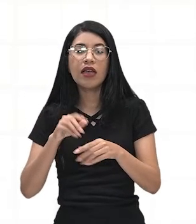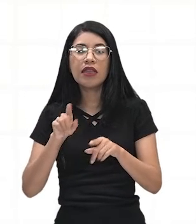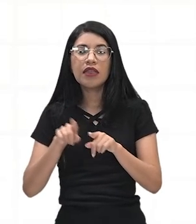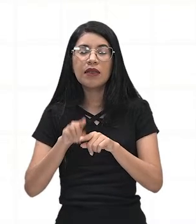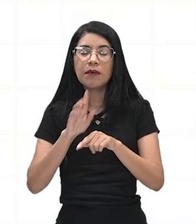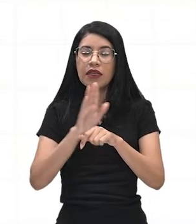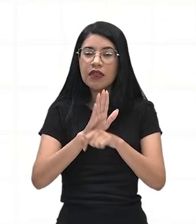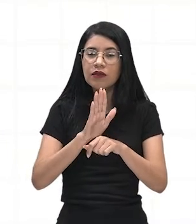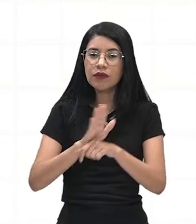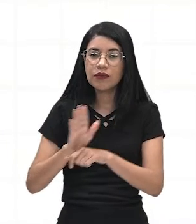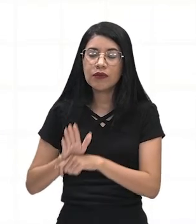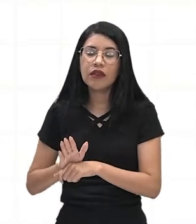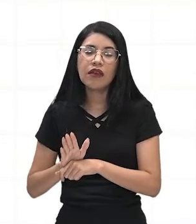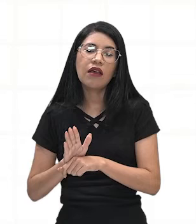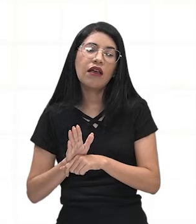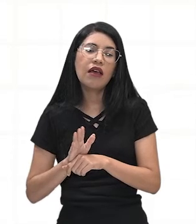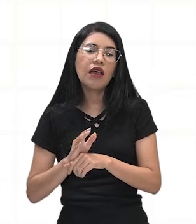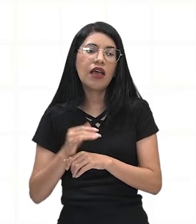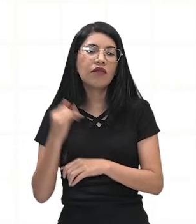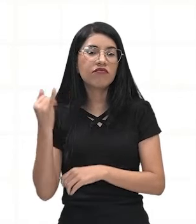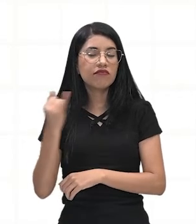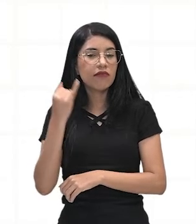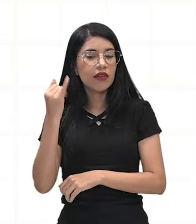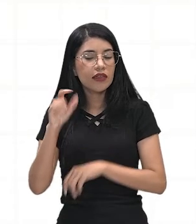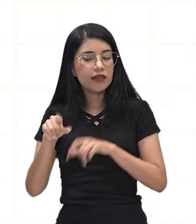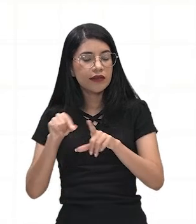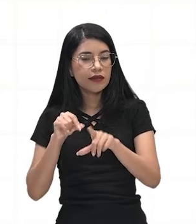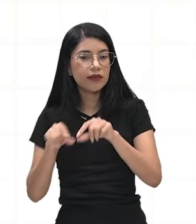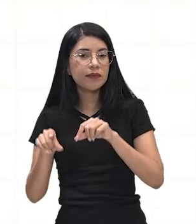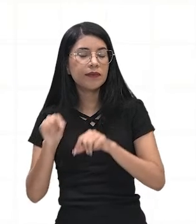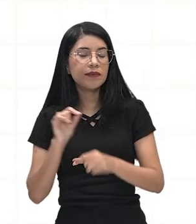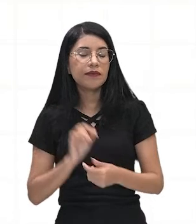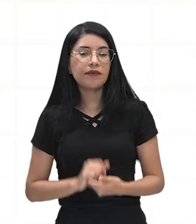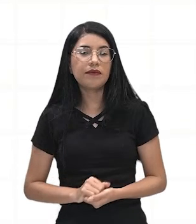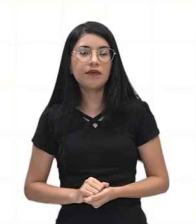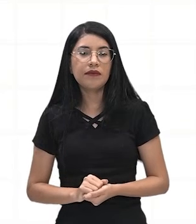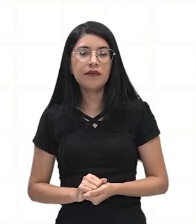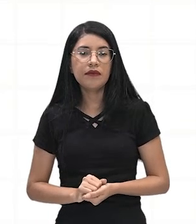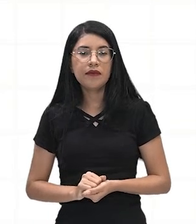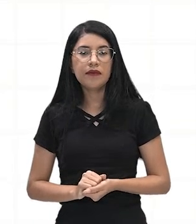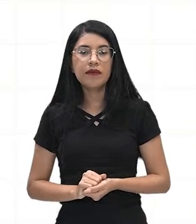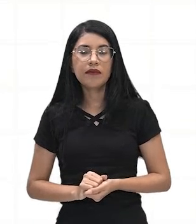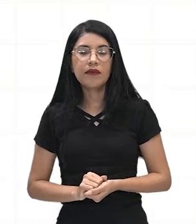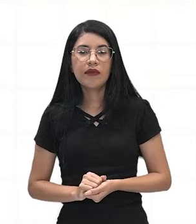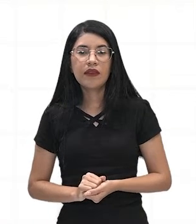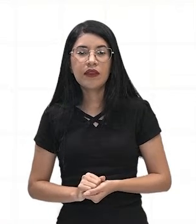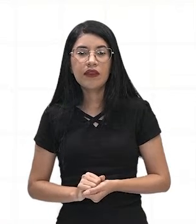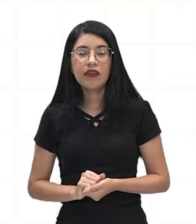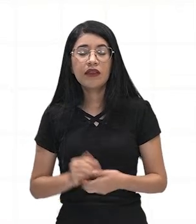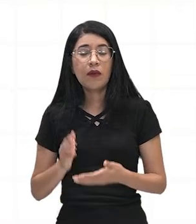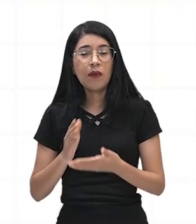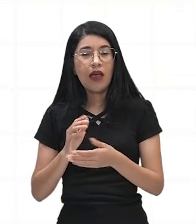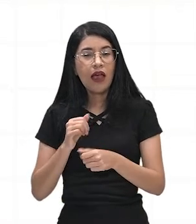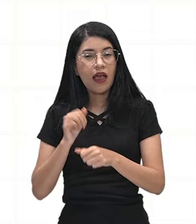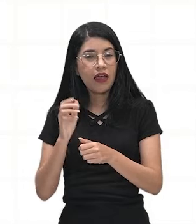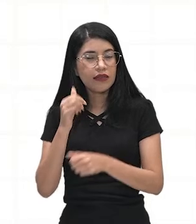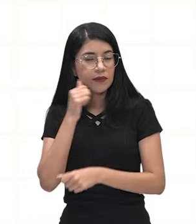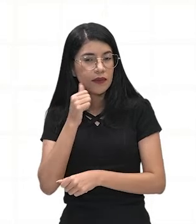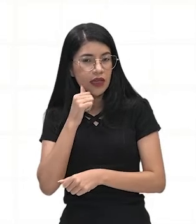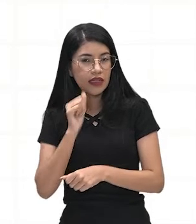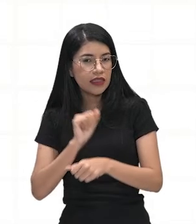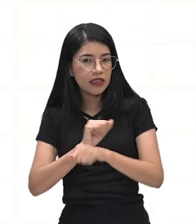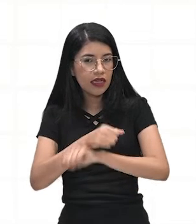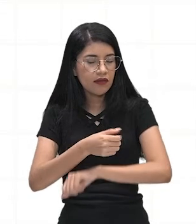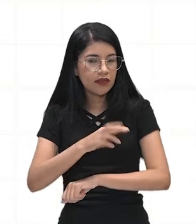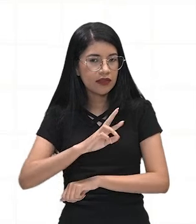decisões importantes na cidade, tá? Por mais que essas mulheres não fossem escravas, tá? Por